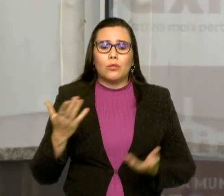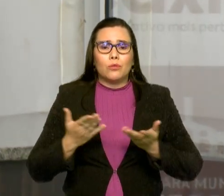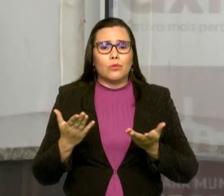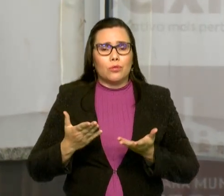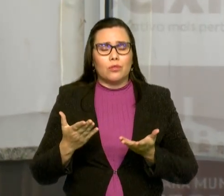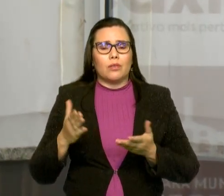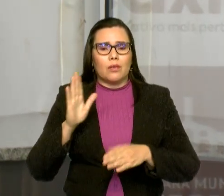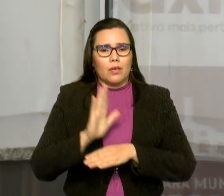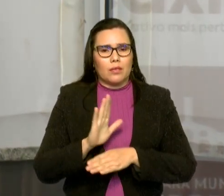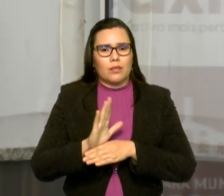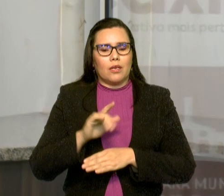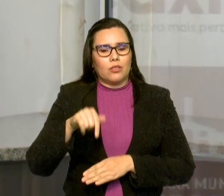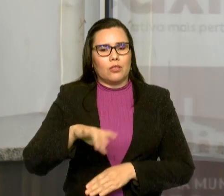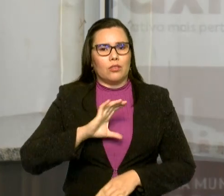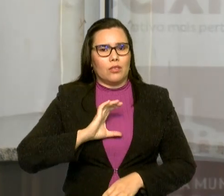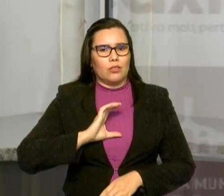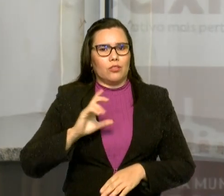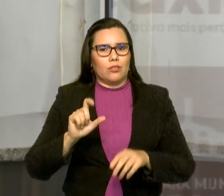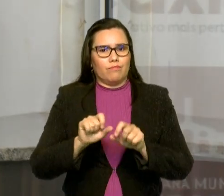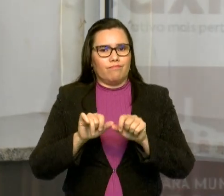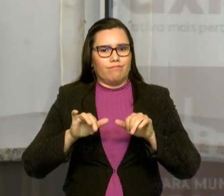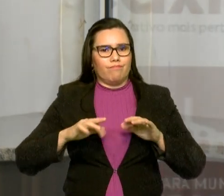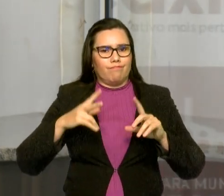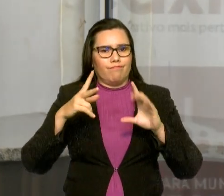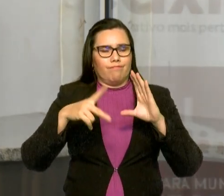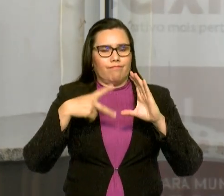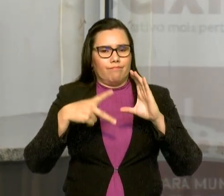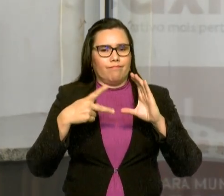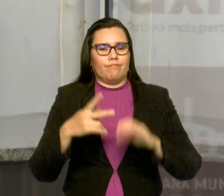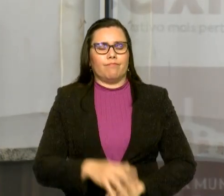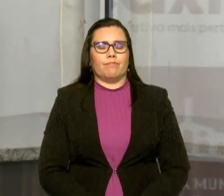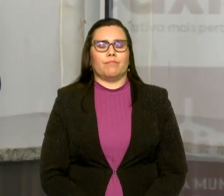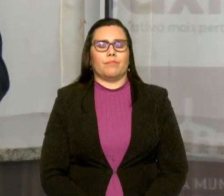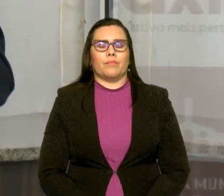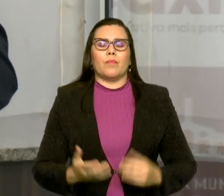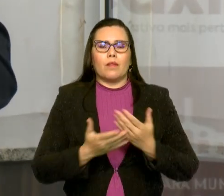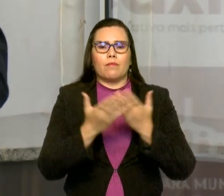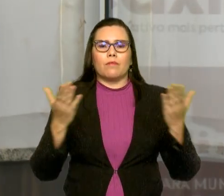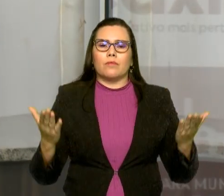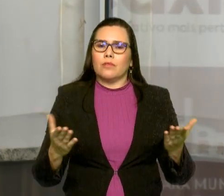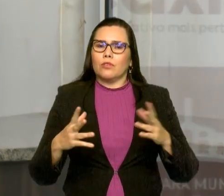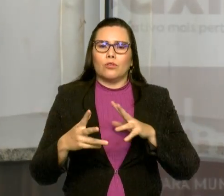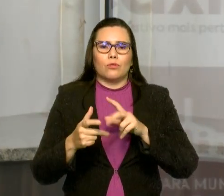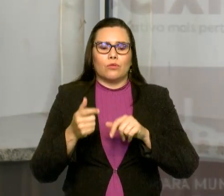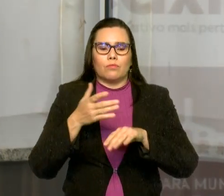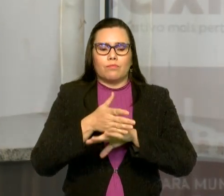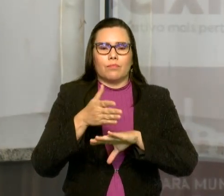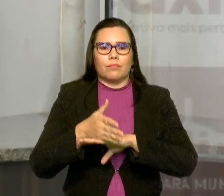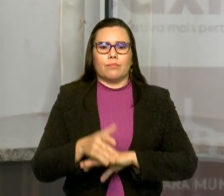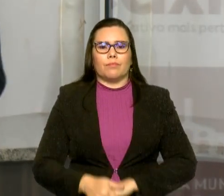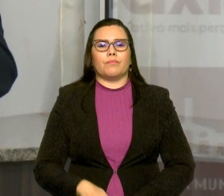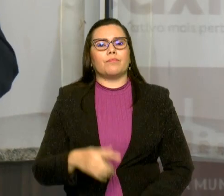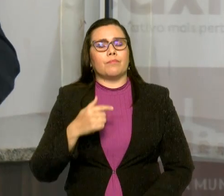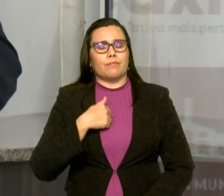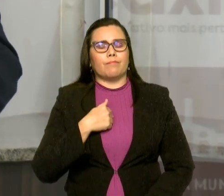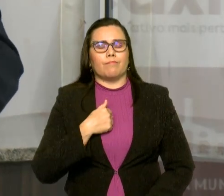Caxias, demais convidados aqui presentes. Cumpro a obrigação de, nesta